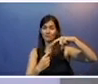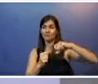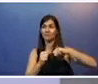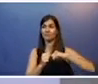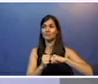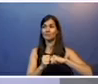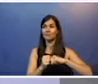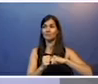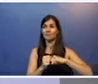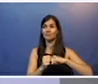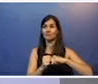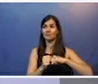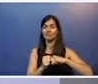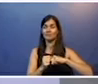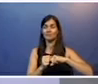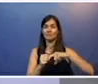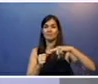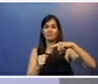e o alfa,